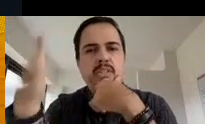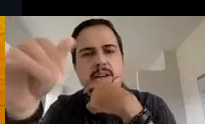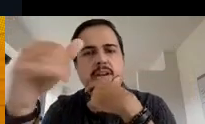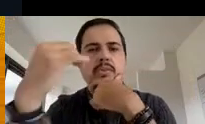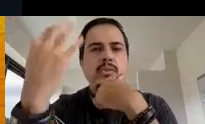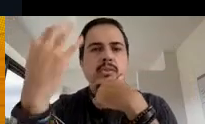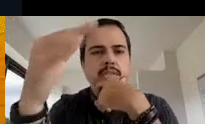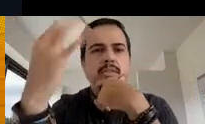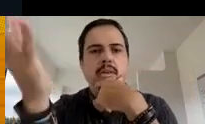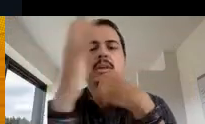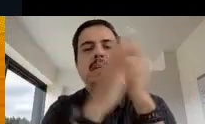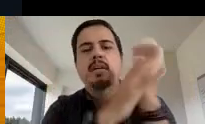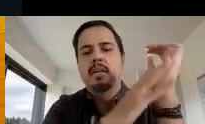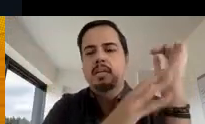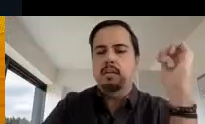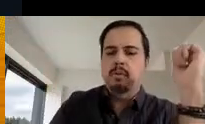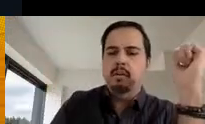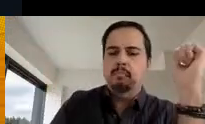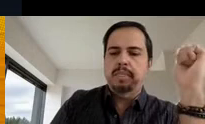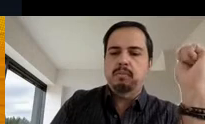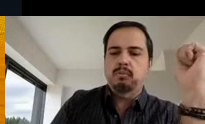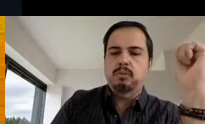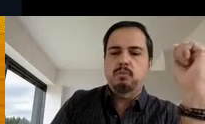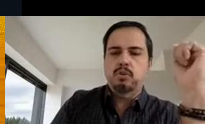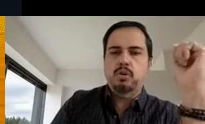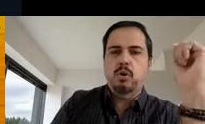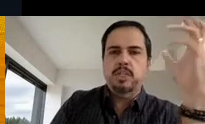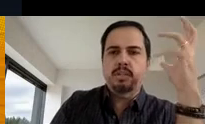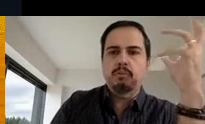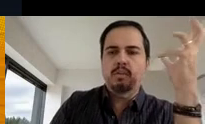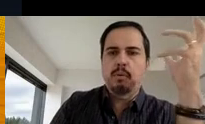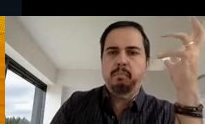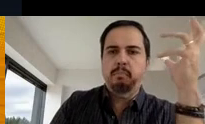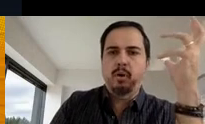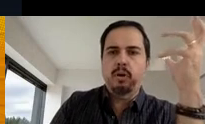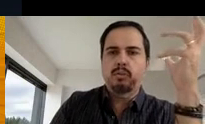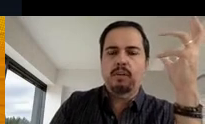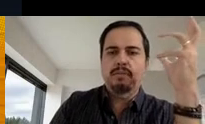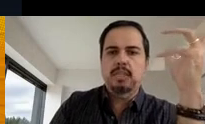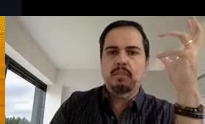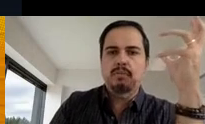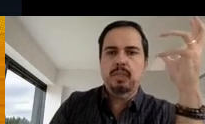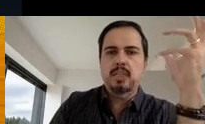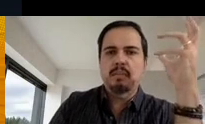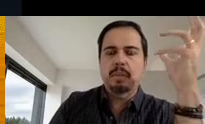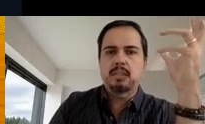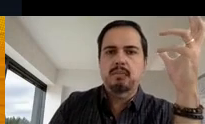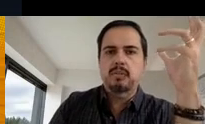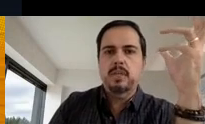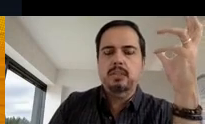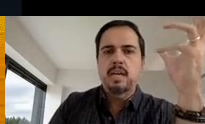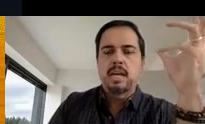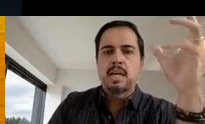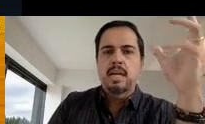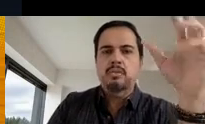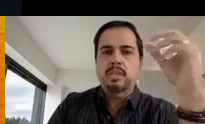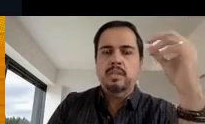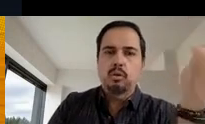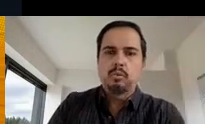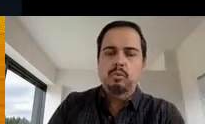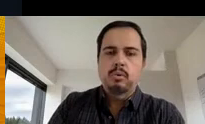tem ali na transformação digital, na inovação e tal. Então, pensem muito nisso. Um shot, um grande propósito da vida de vocês, da empresa de